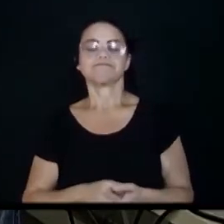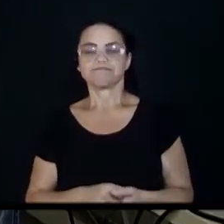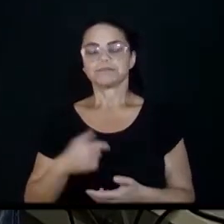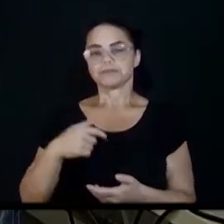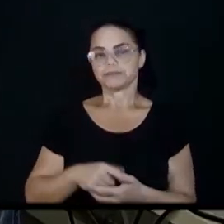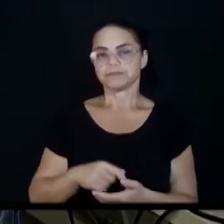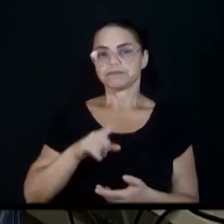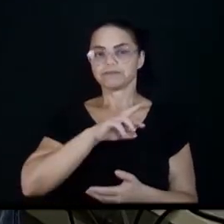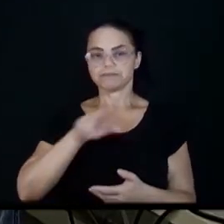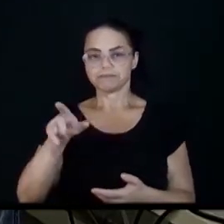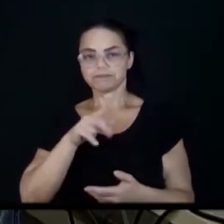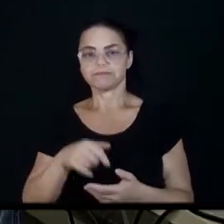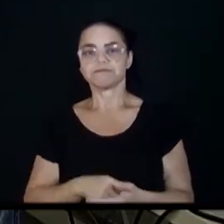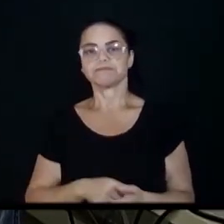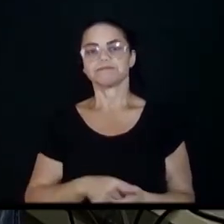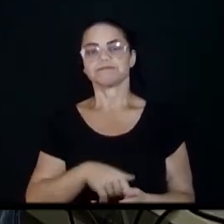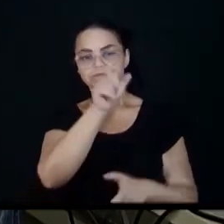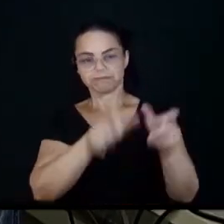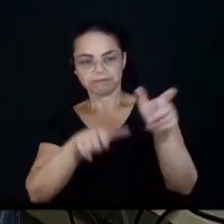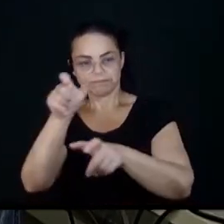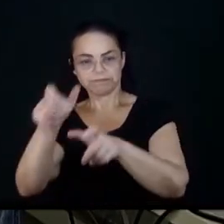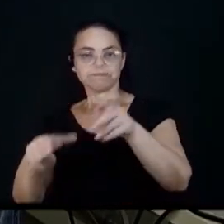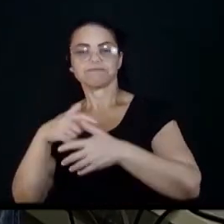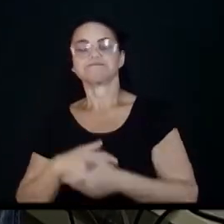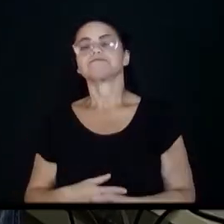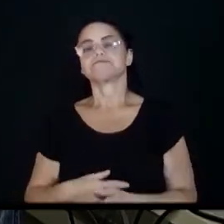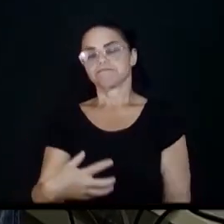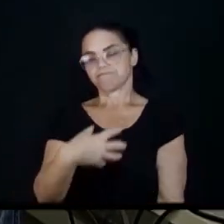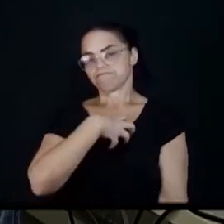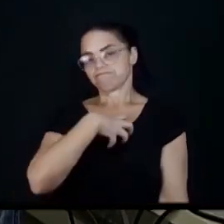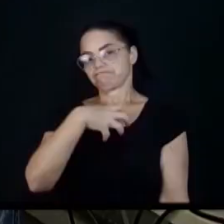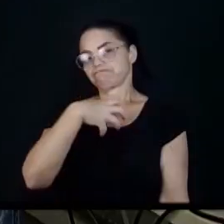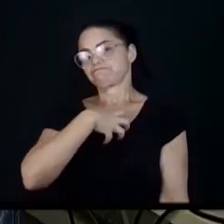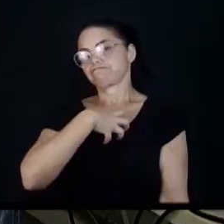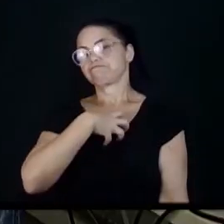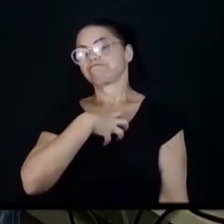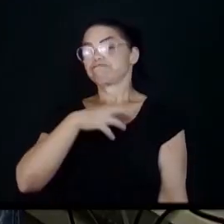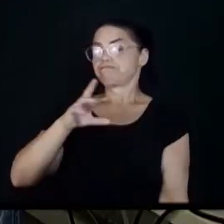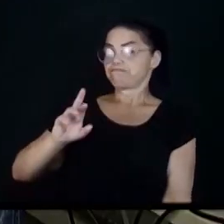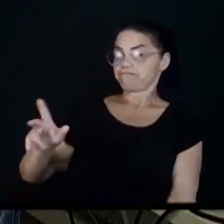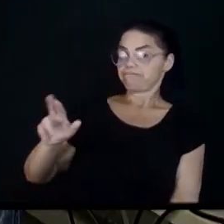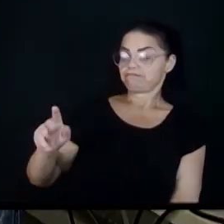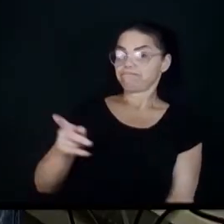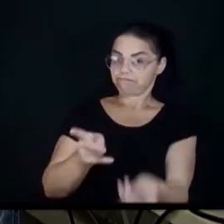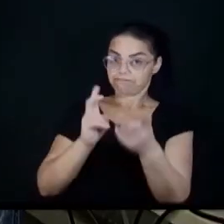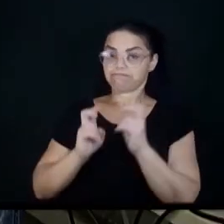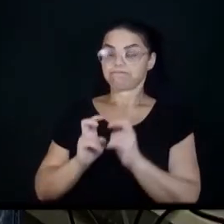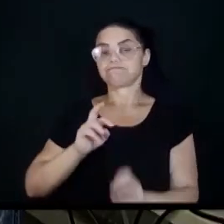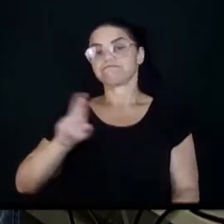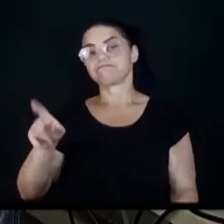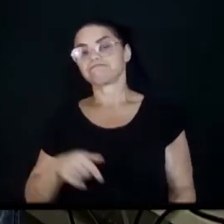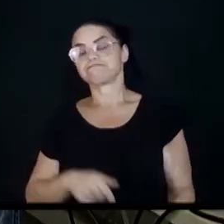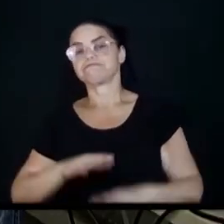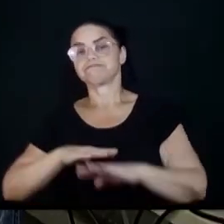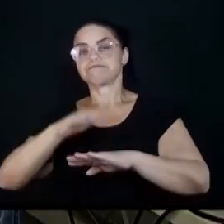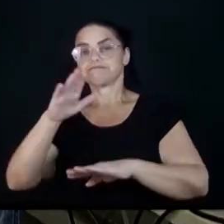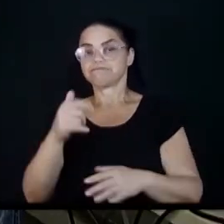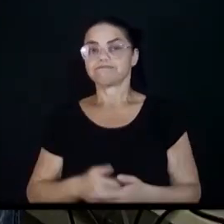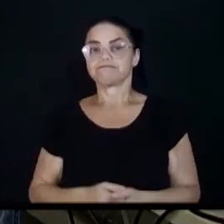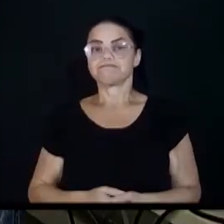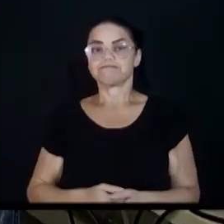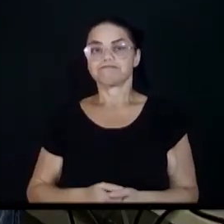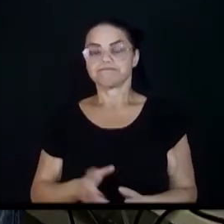cada pessoa aí tem a sua personalidade, tem um jeito, uma visão, e é muito mais eles que trazem